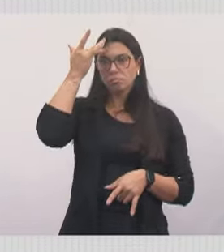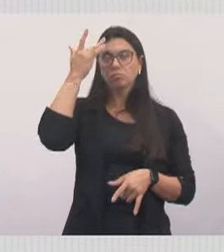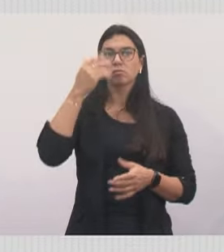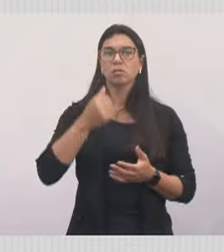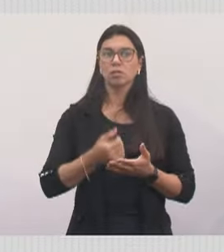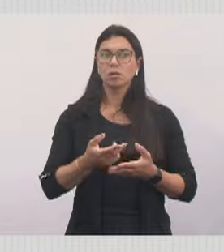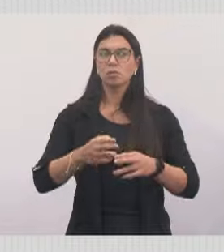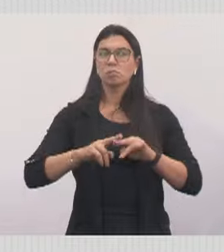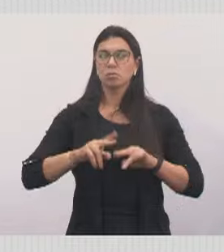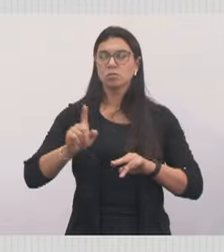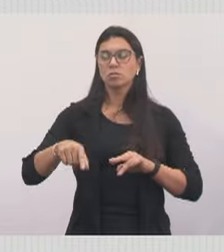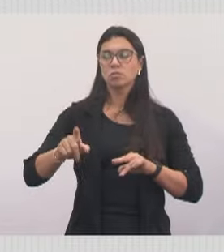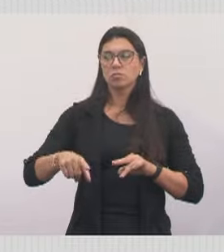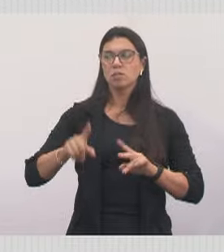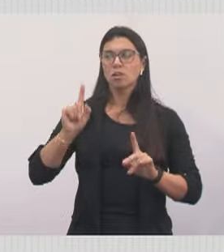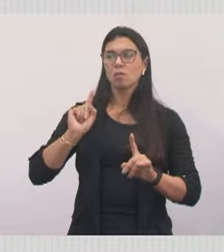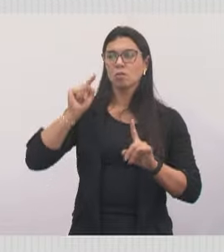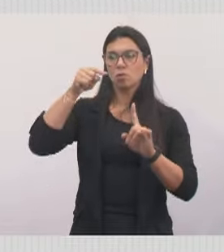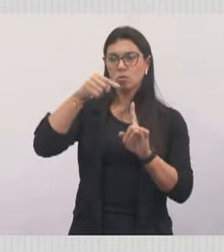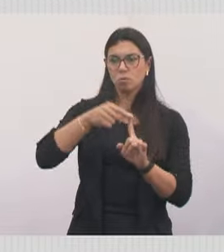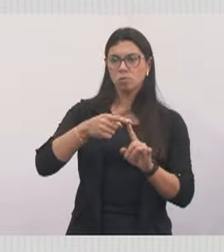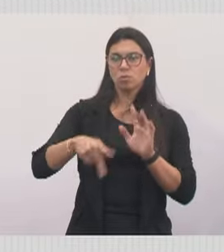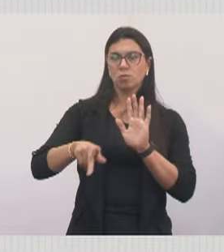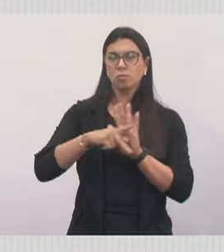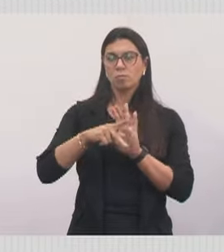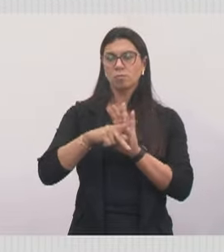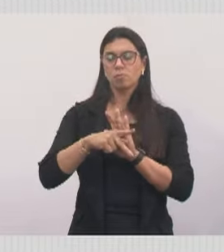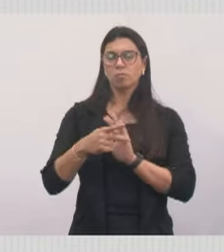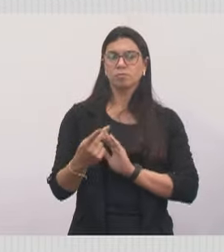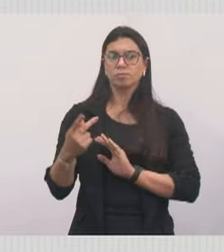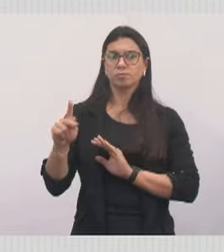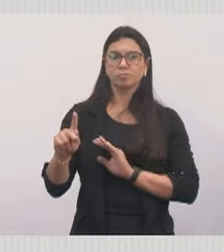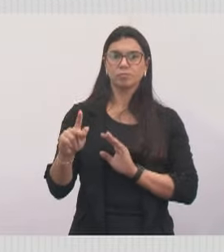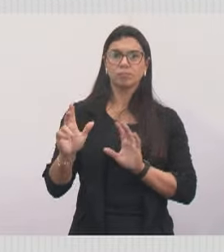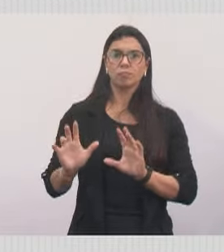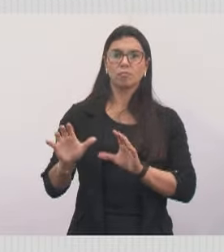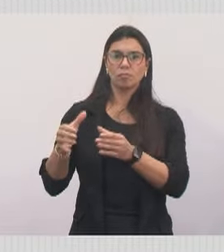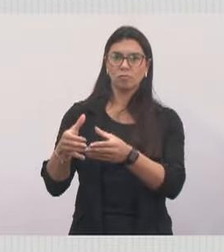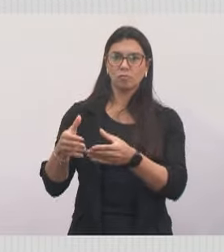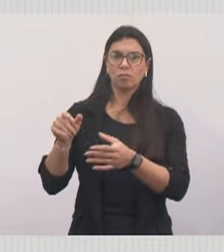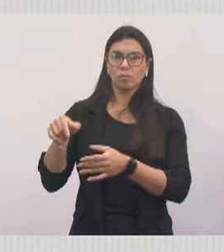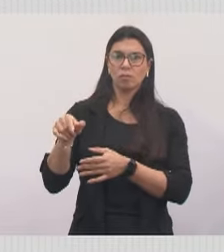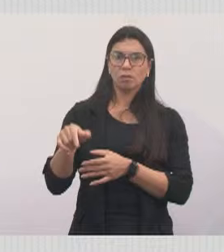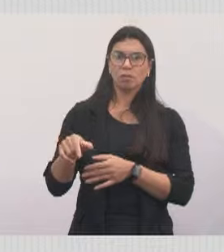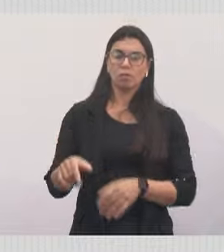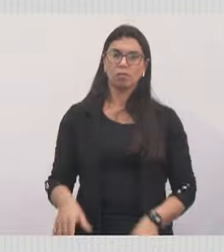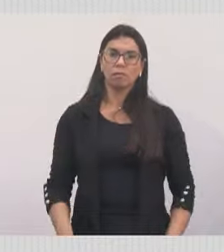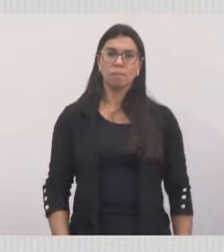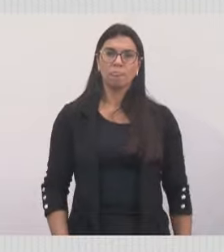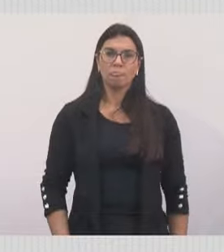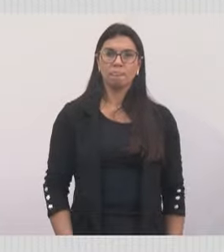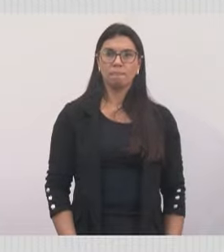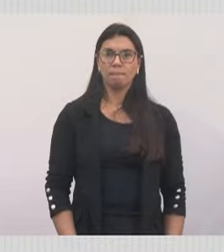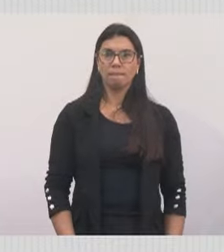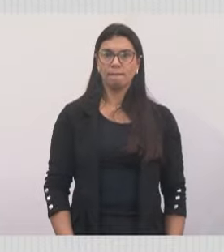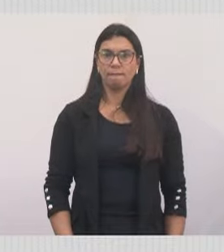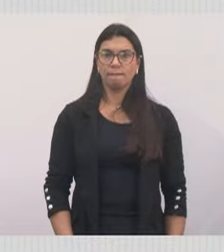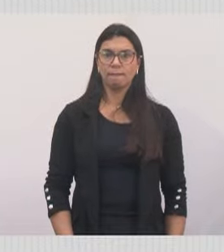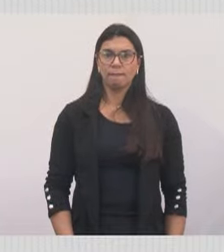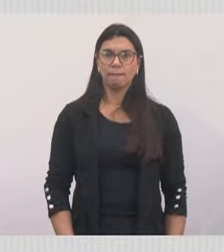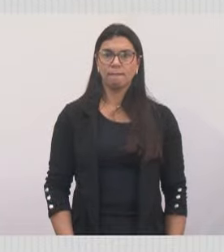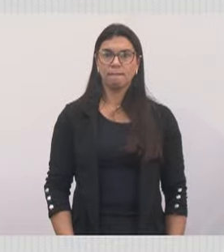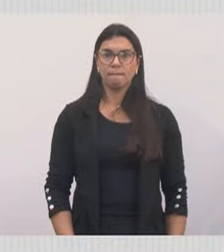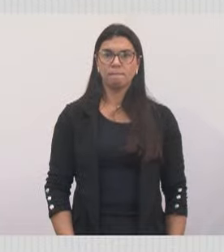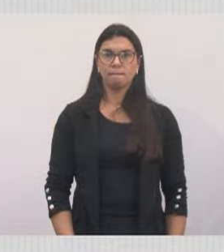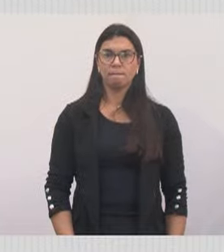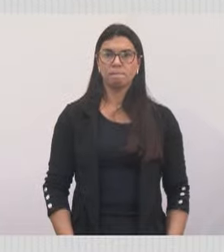uma fonte vital de bem-estar para inúmeros membros da nossa comunidade aqui na cidade de Jacareí. Próximo.